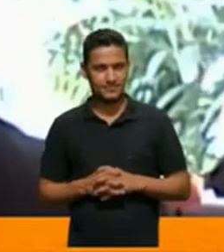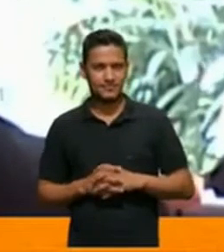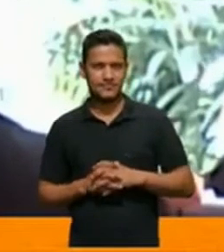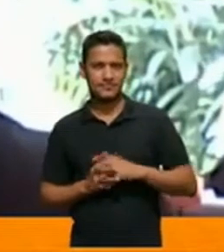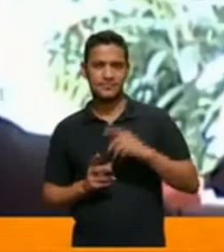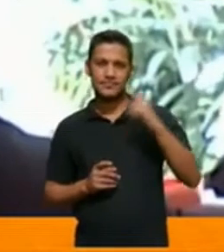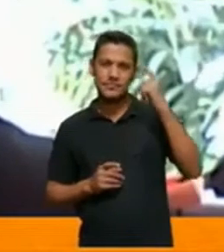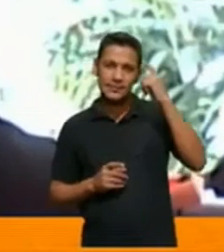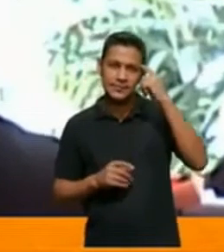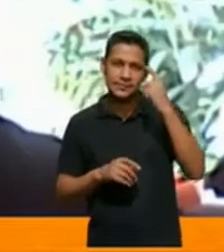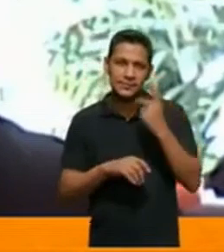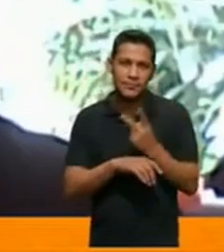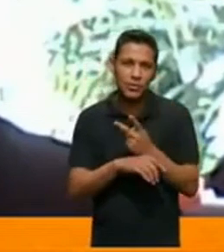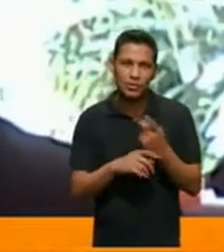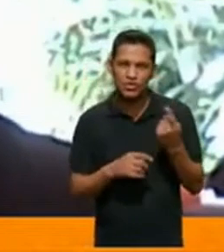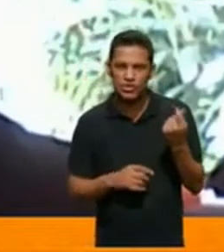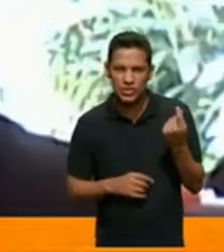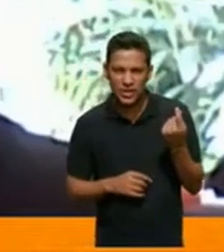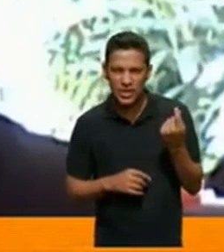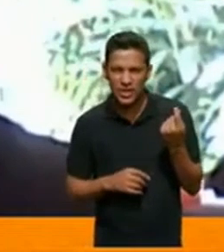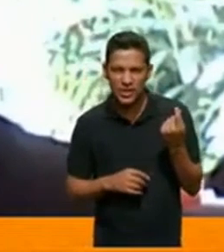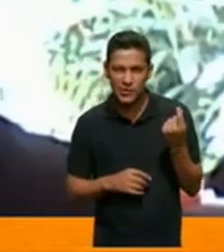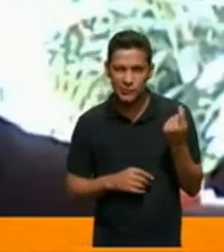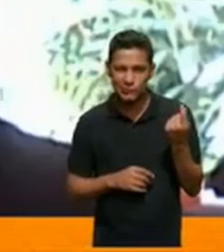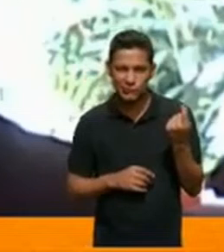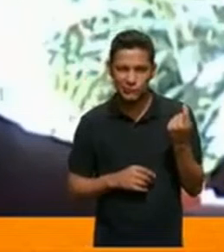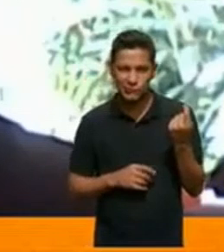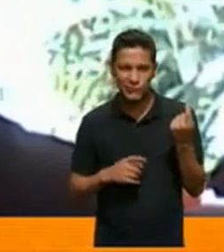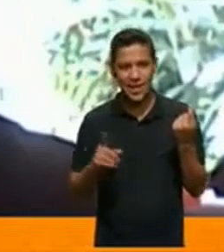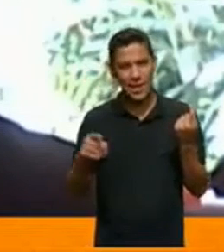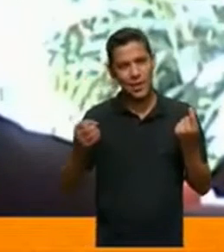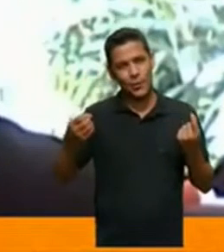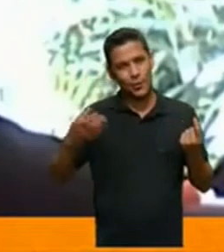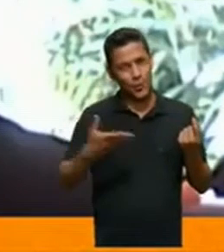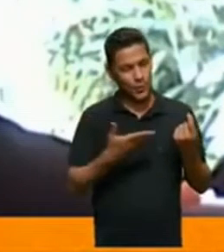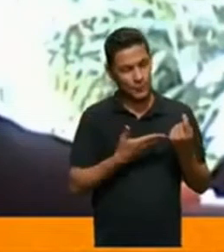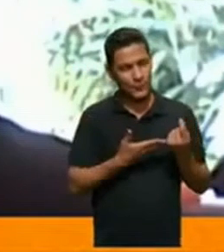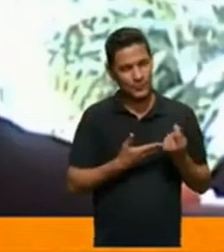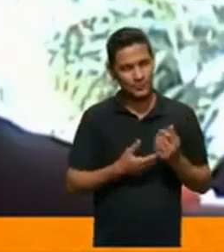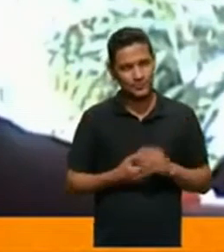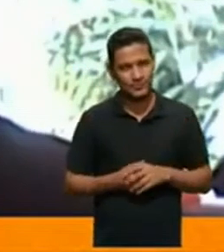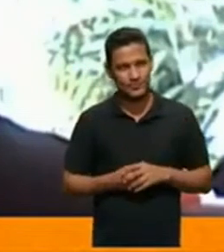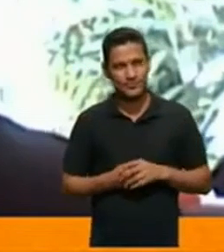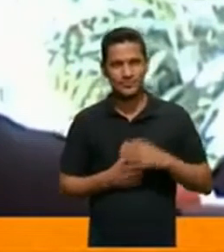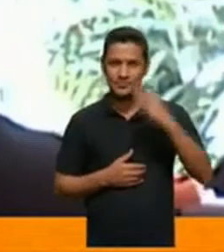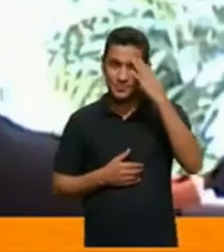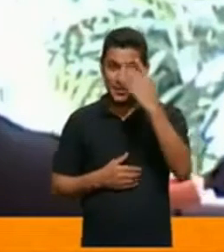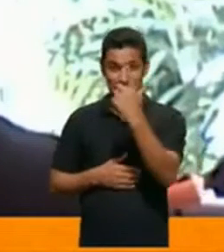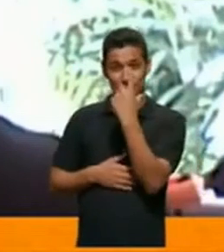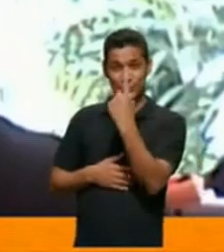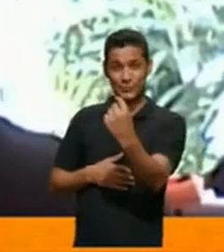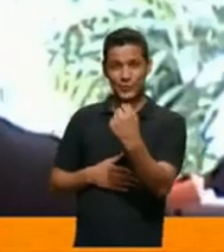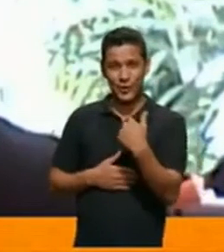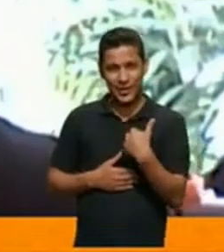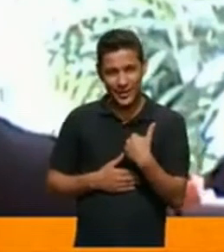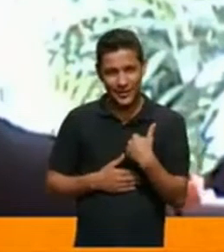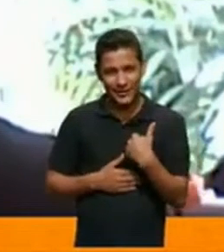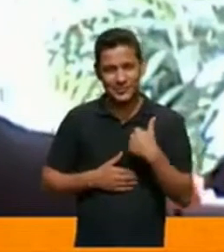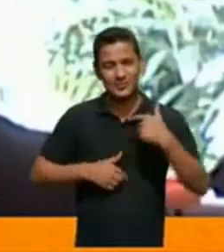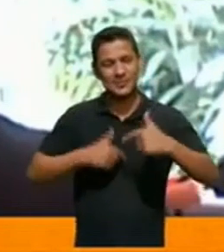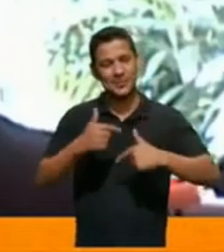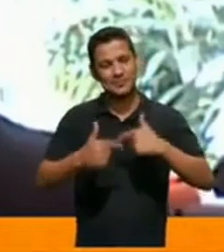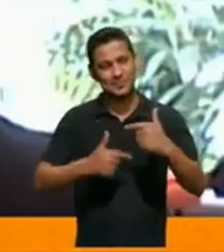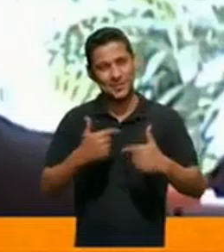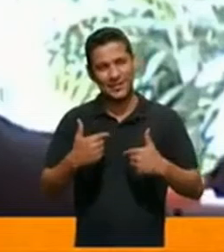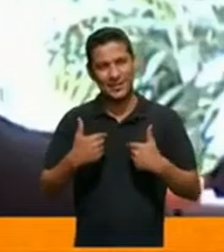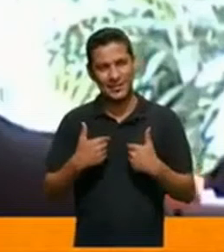buscar dinheiro realmente é inovador às vezes Muito Obrigado aí pelo reconhecimento de ser desse trabalho que